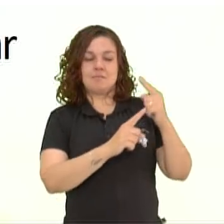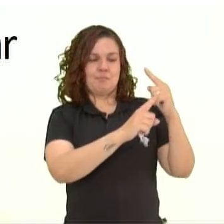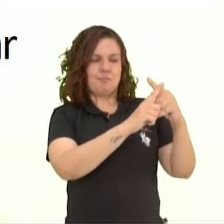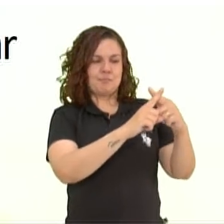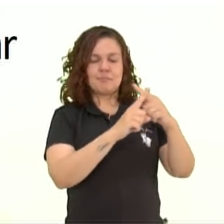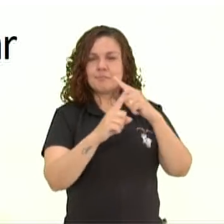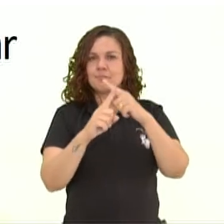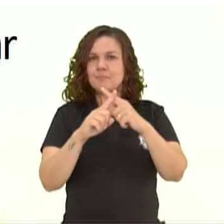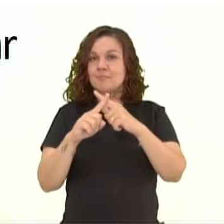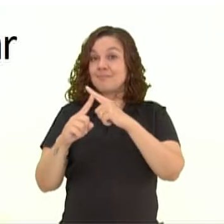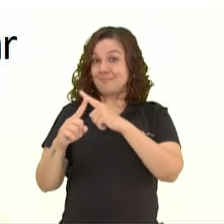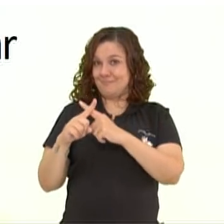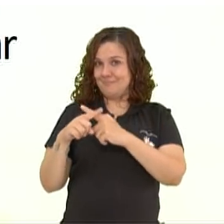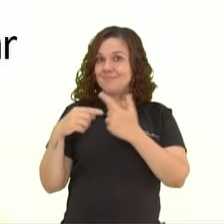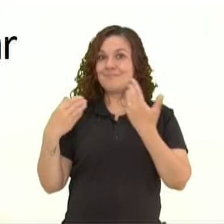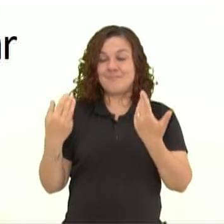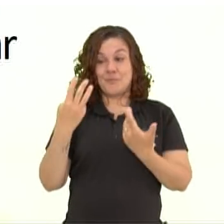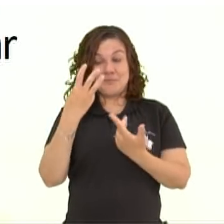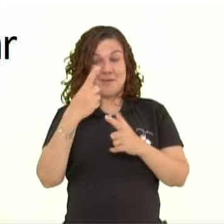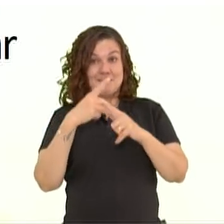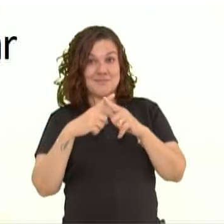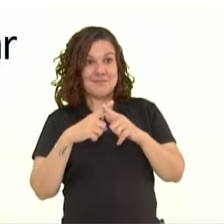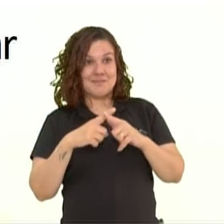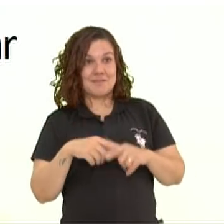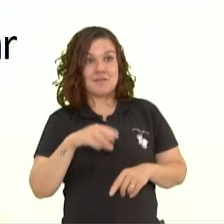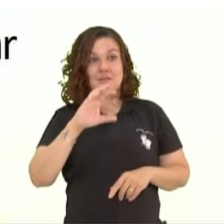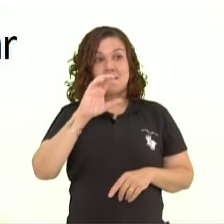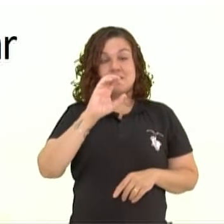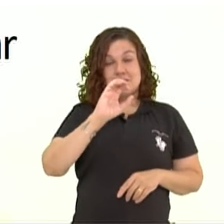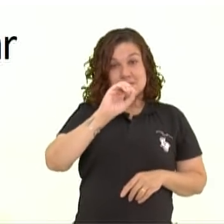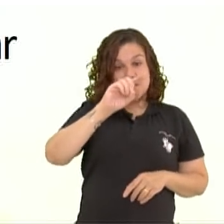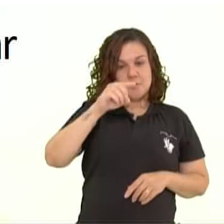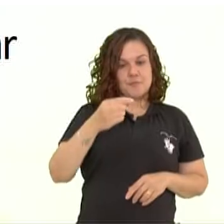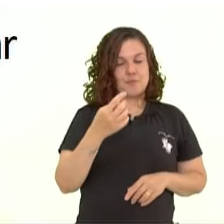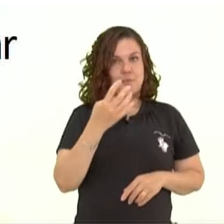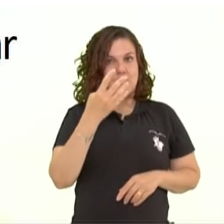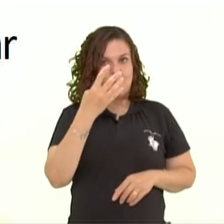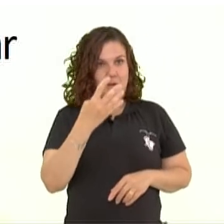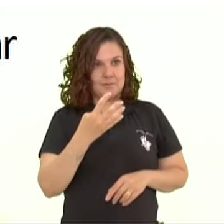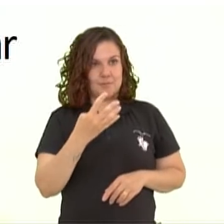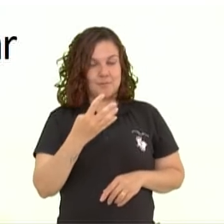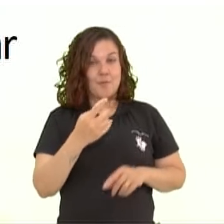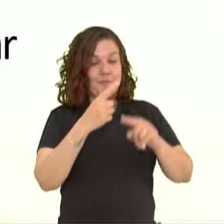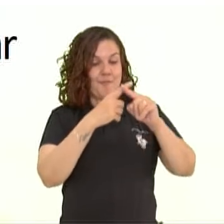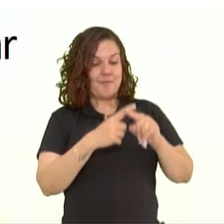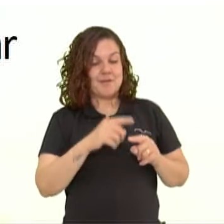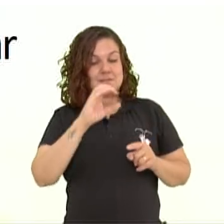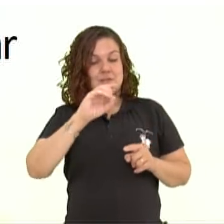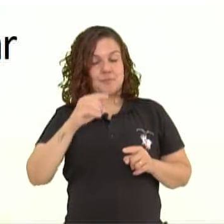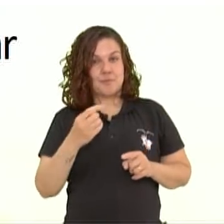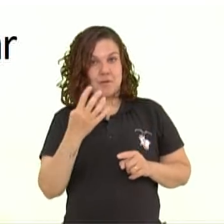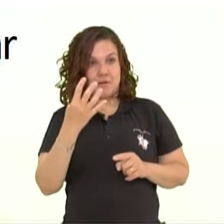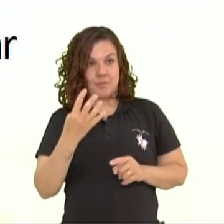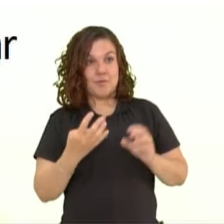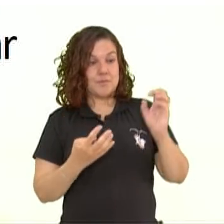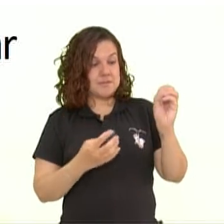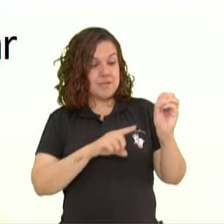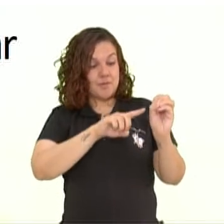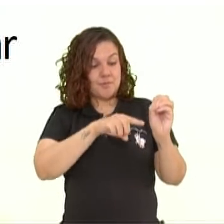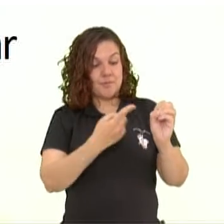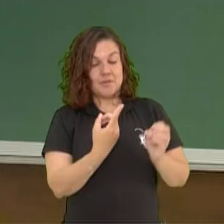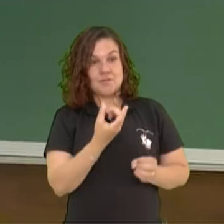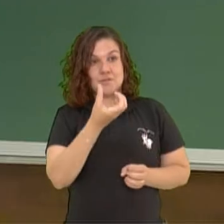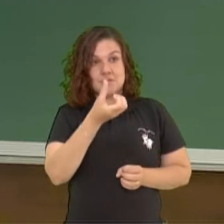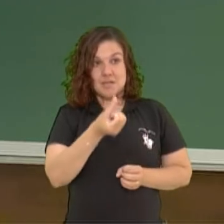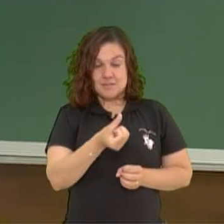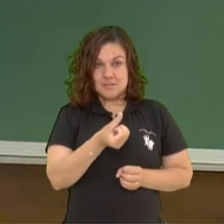que é o 0,4? 3 vezes. Então, 0,4 vezes 0,4, né? É